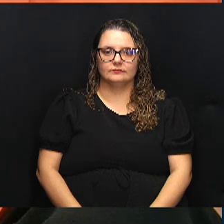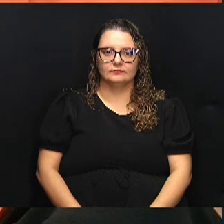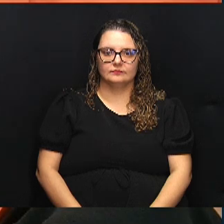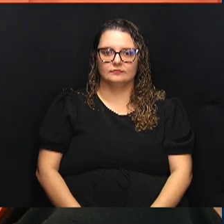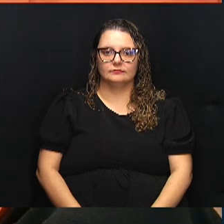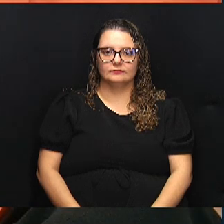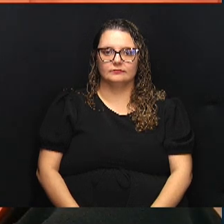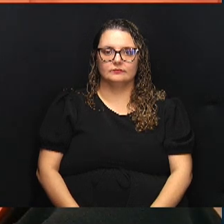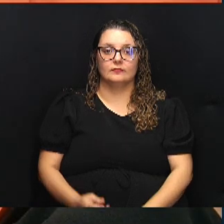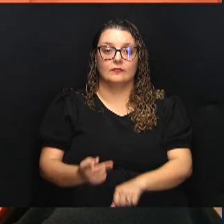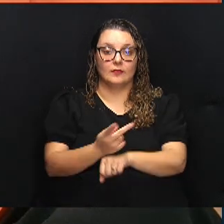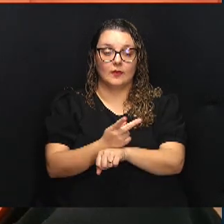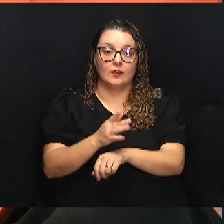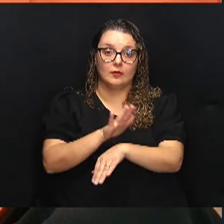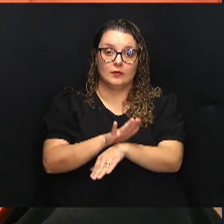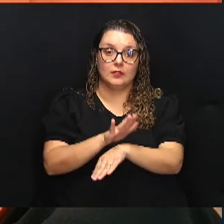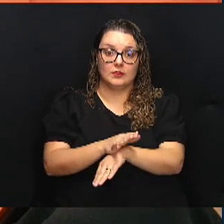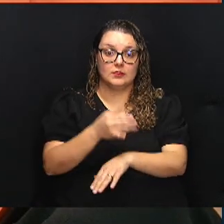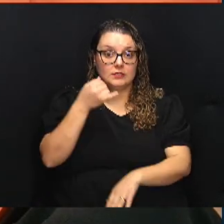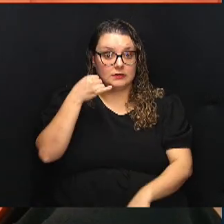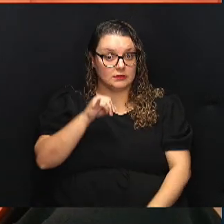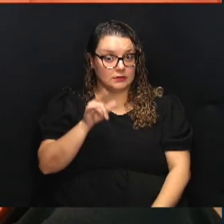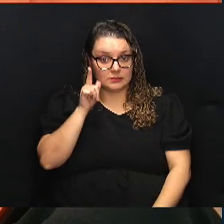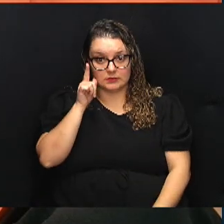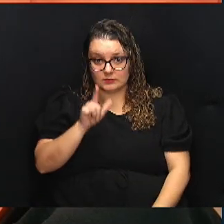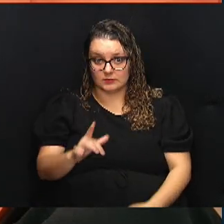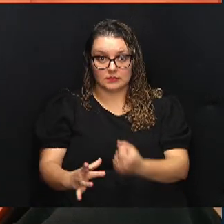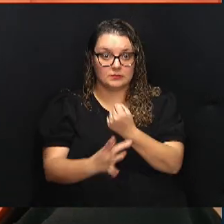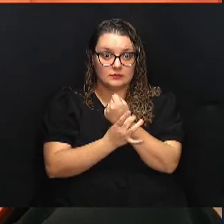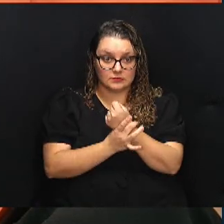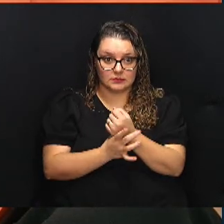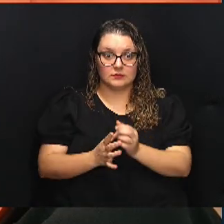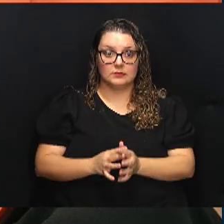Busque ajuda se você não está segura.